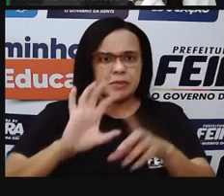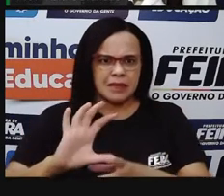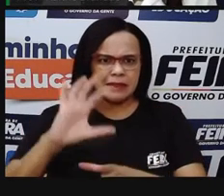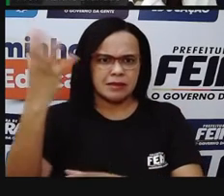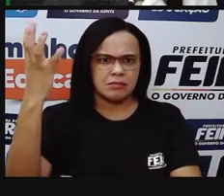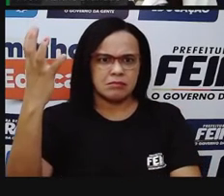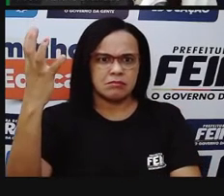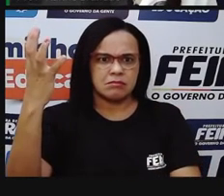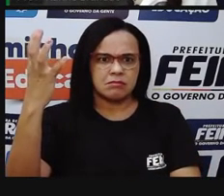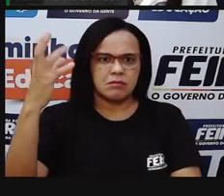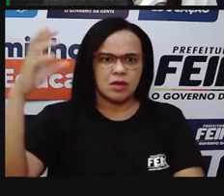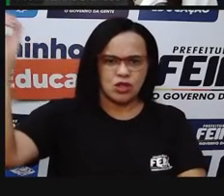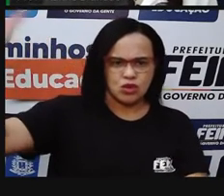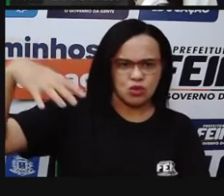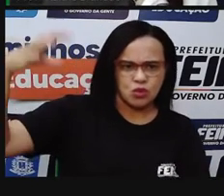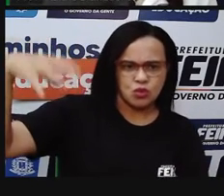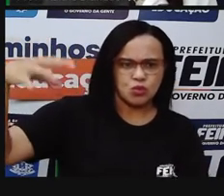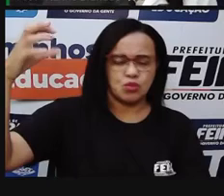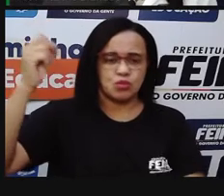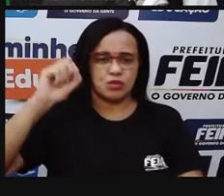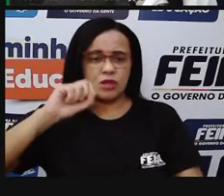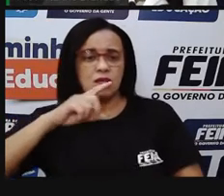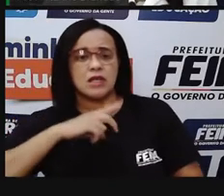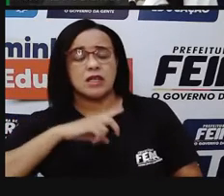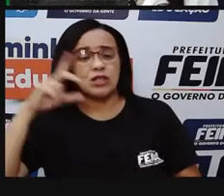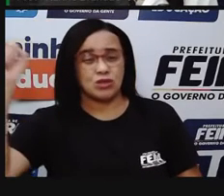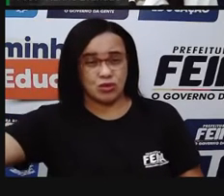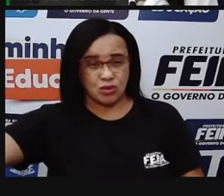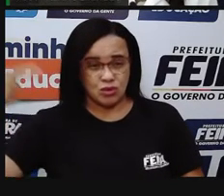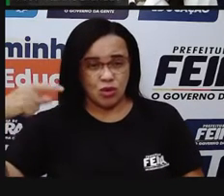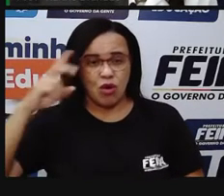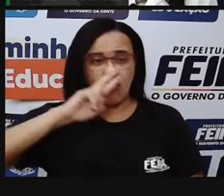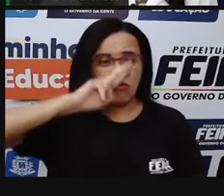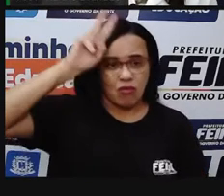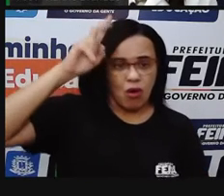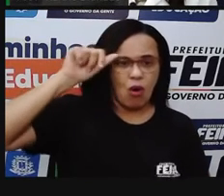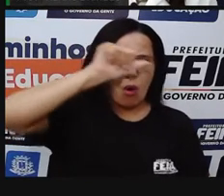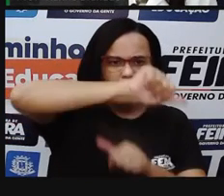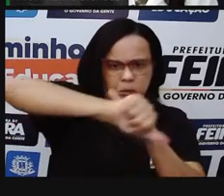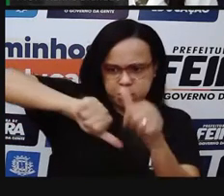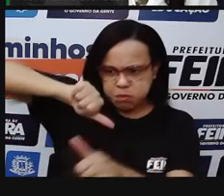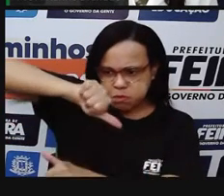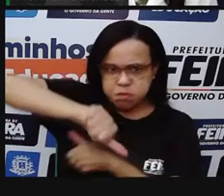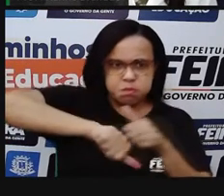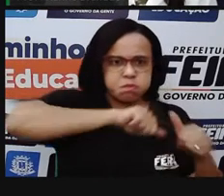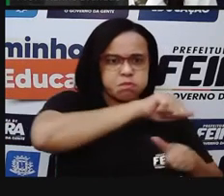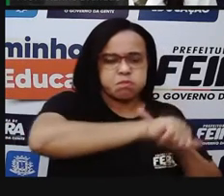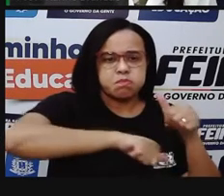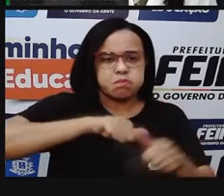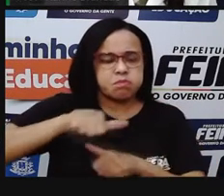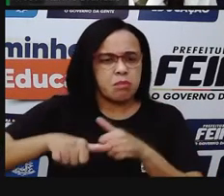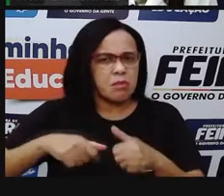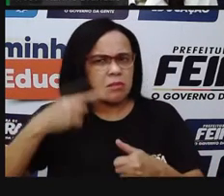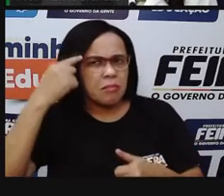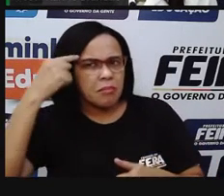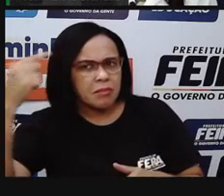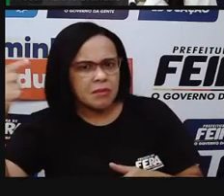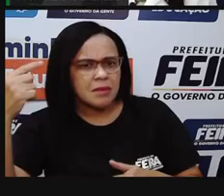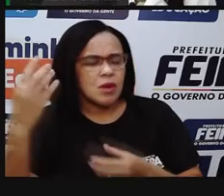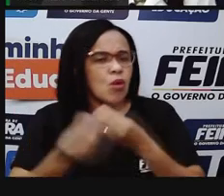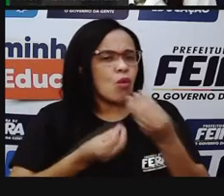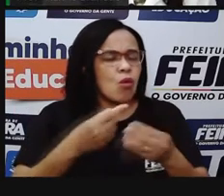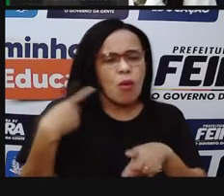será que isso não tem feito com que a gente pense um pouco mais sobre qual a nossa relação com esse ambiente,